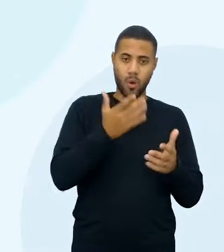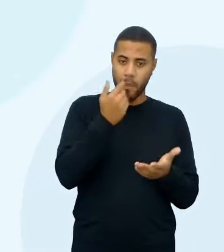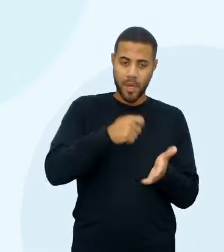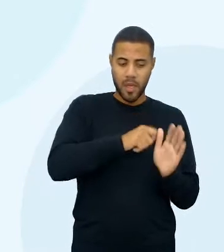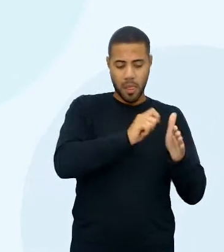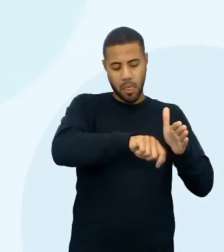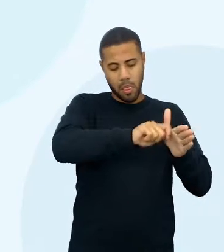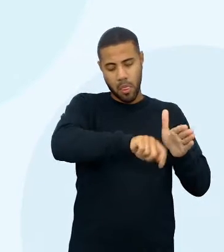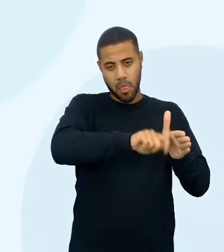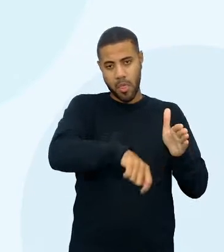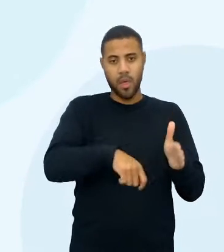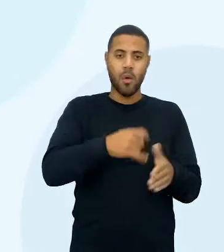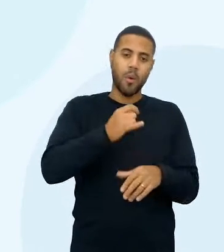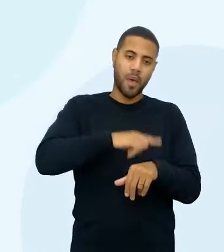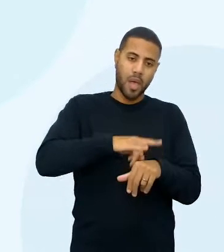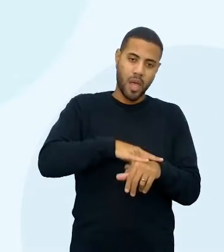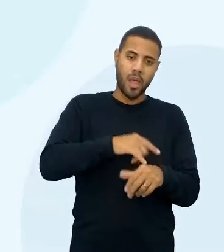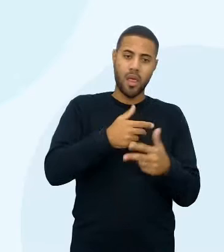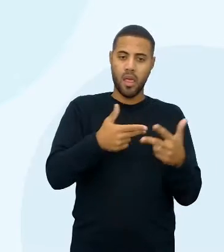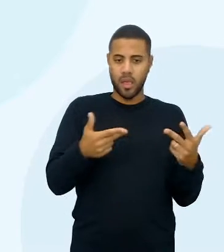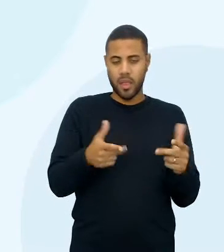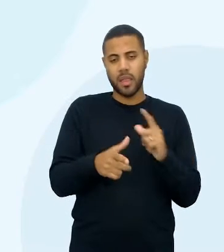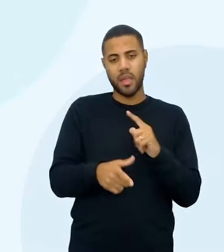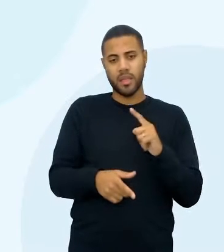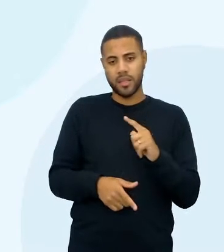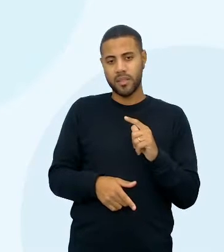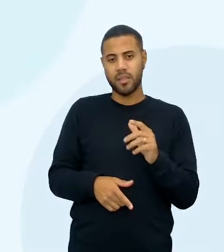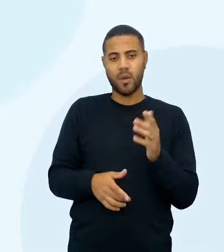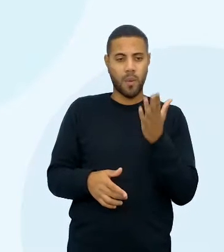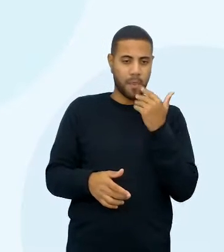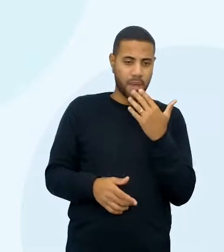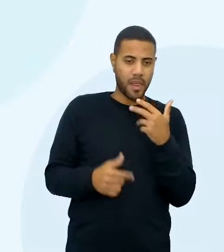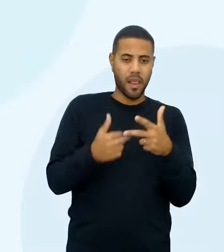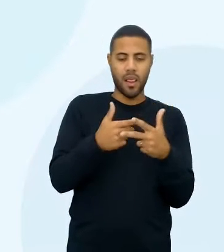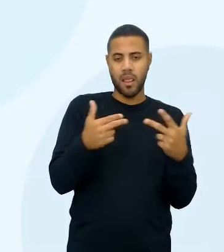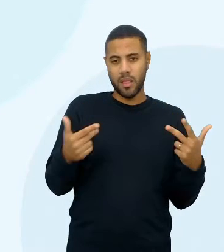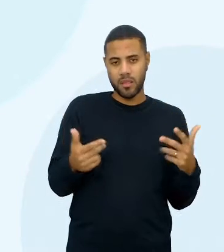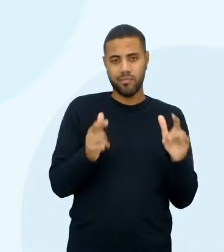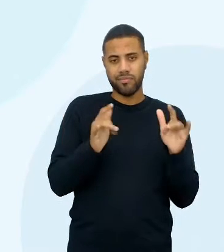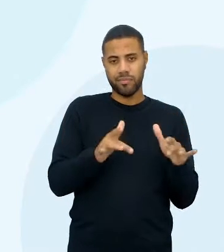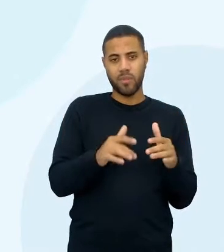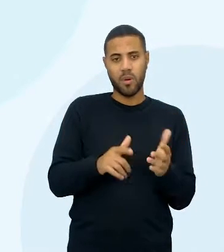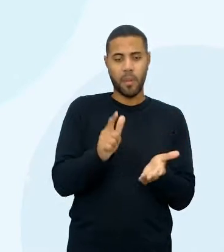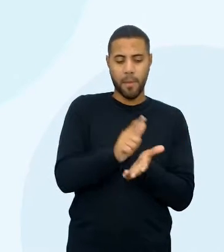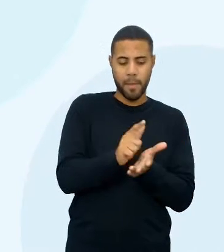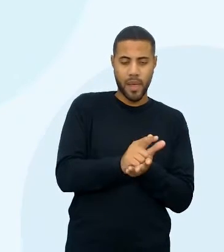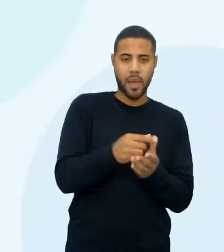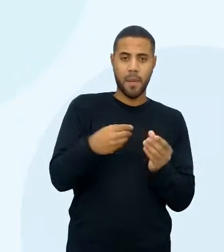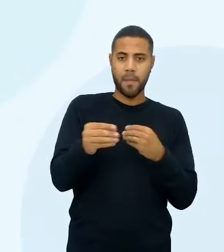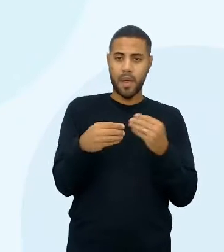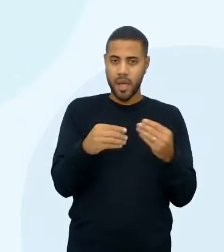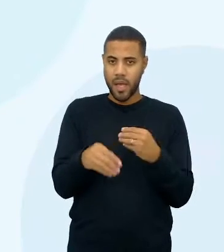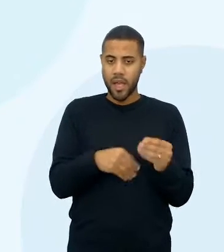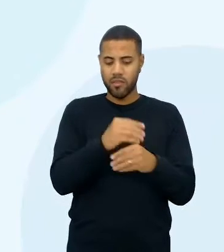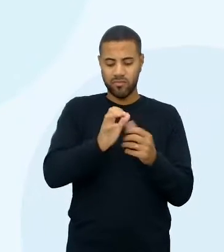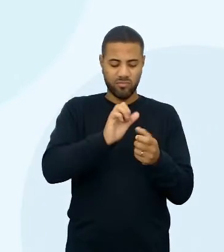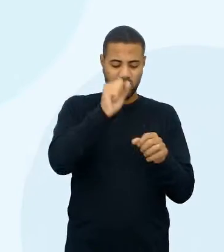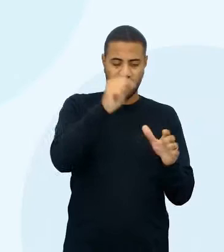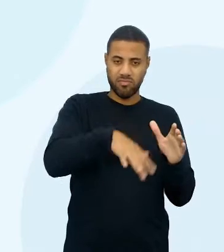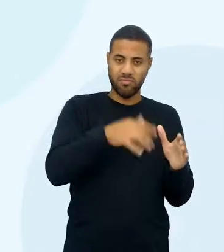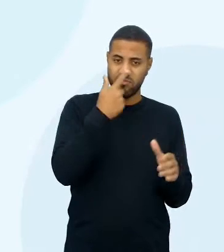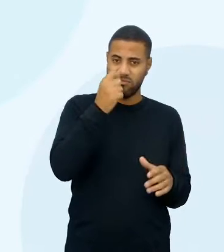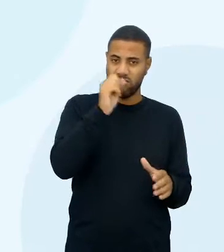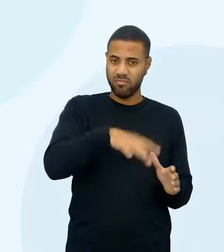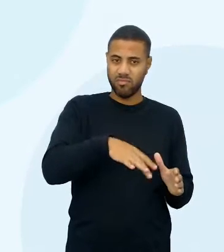dia a dia, a gente chama de resíduo, né? Que são restos de alimentos e de embalagens que de alguma forma